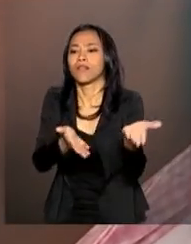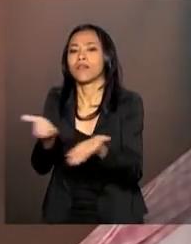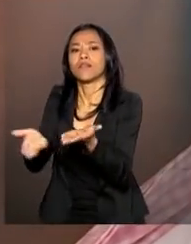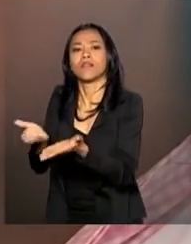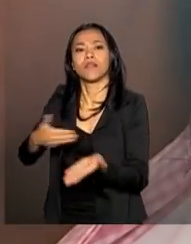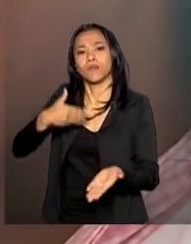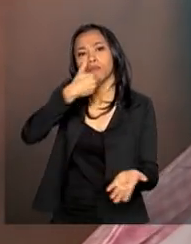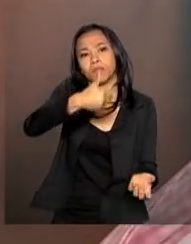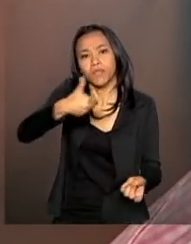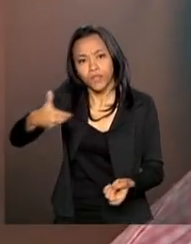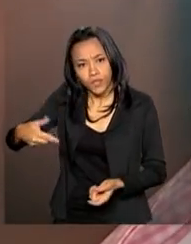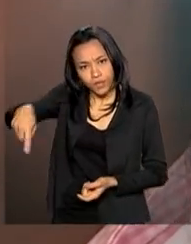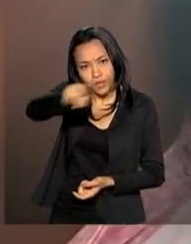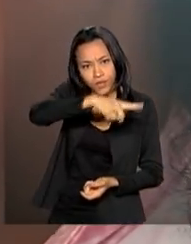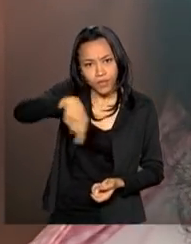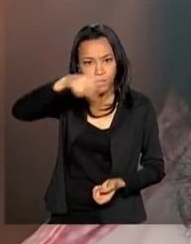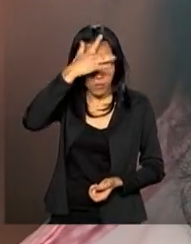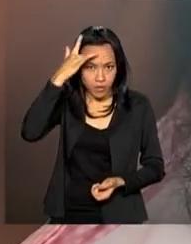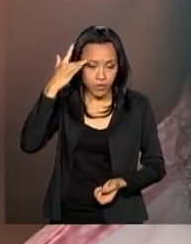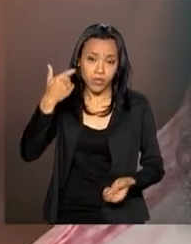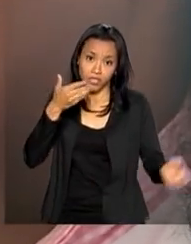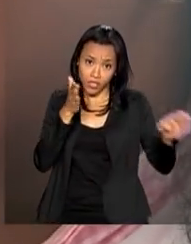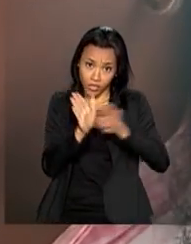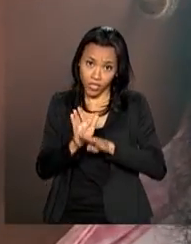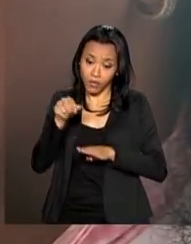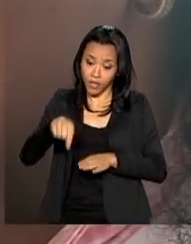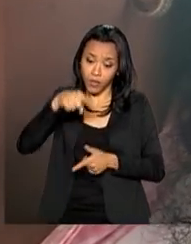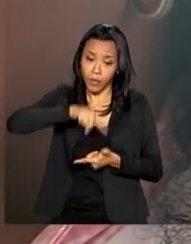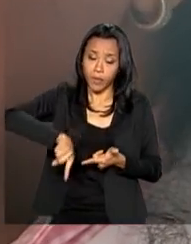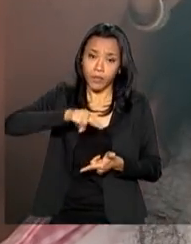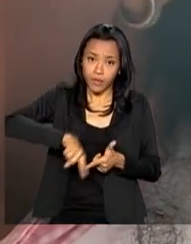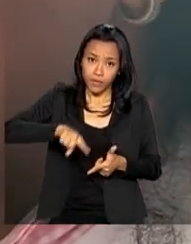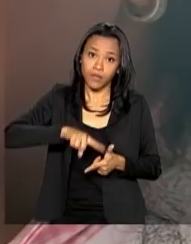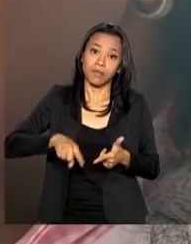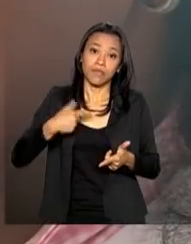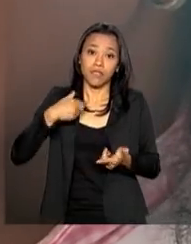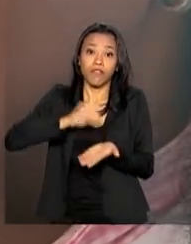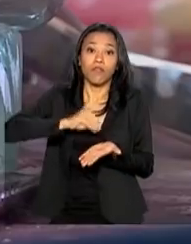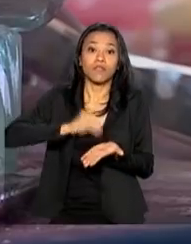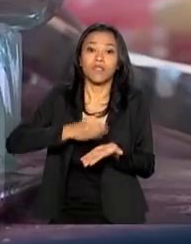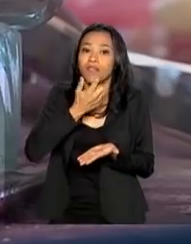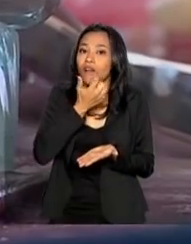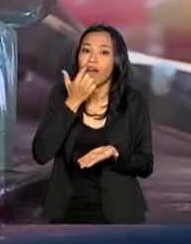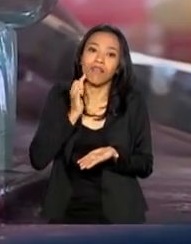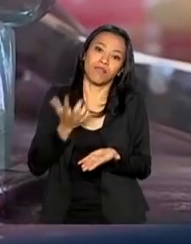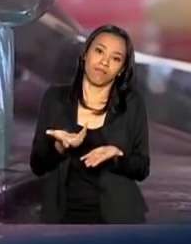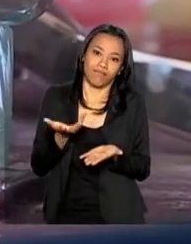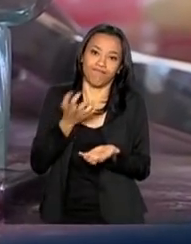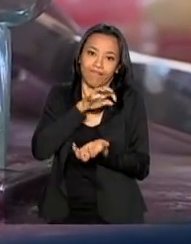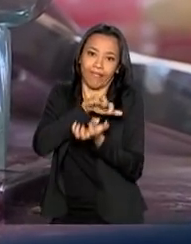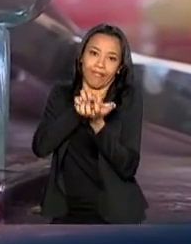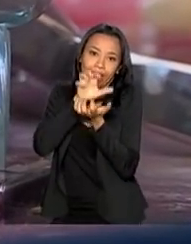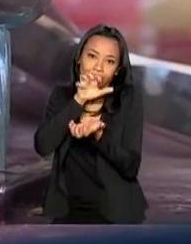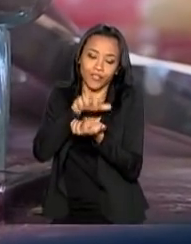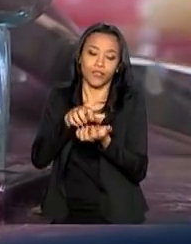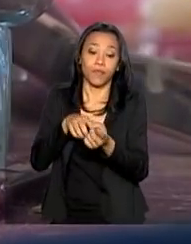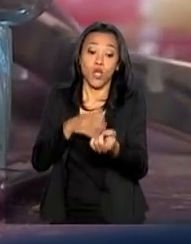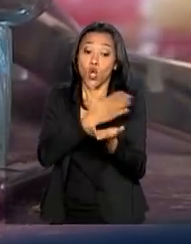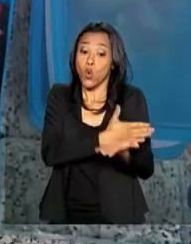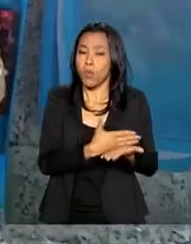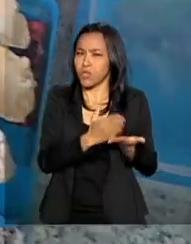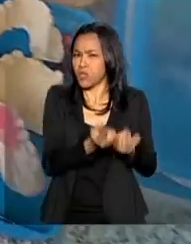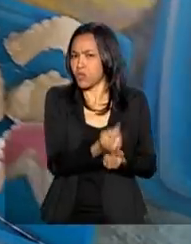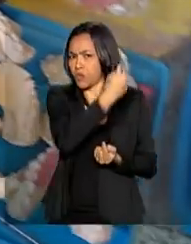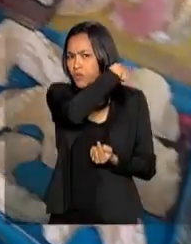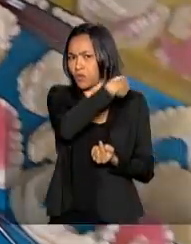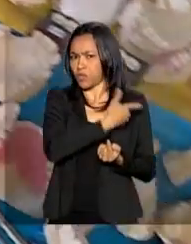dos pacientes que aparecem aqui com problemas com ausências das peças dentárias. O espaço começou a funcionar em 2016.